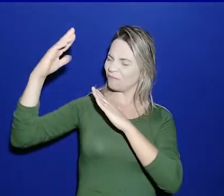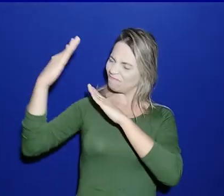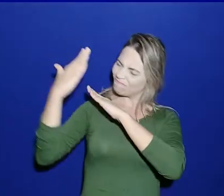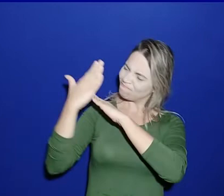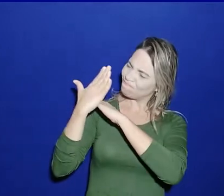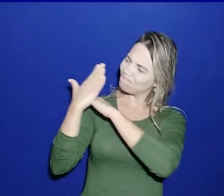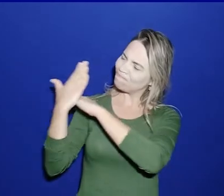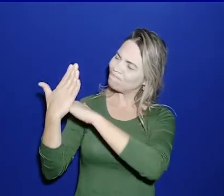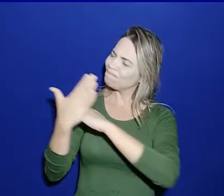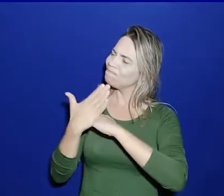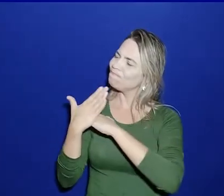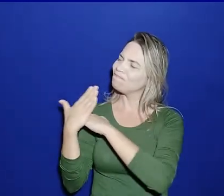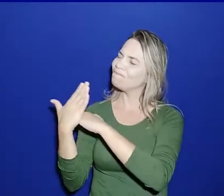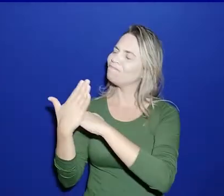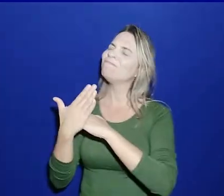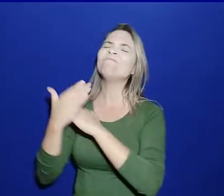confiarei.